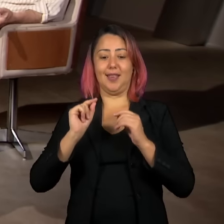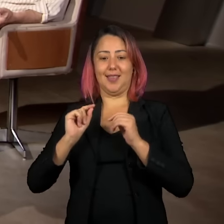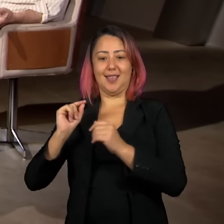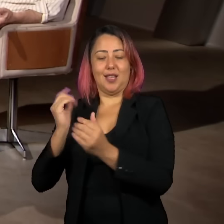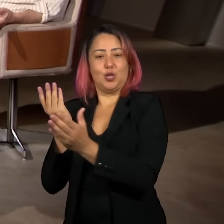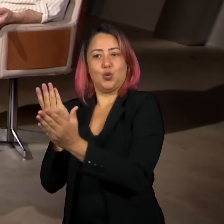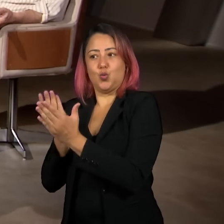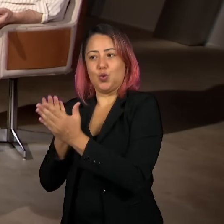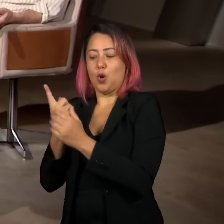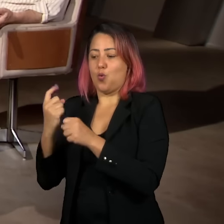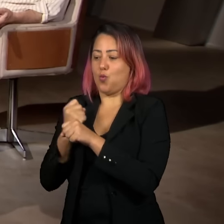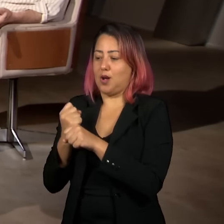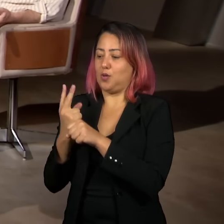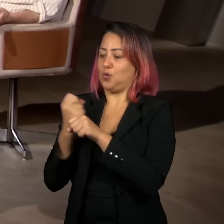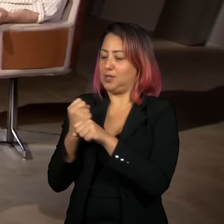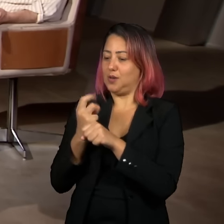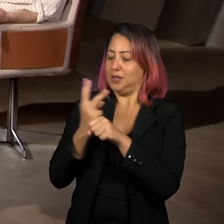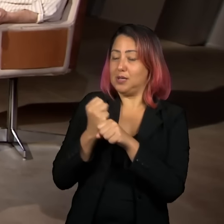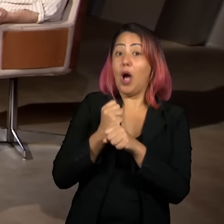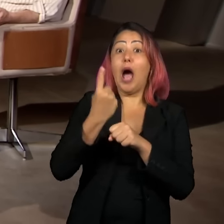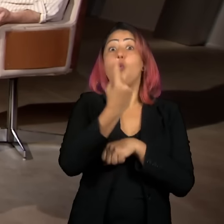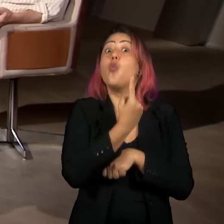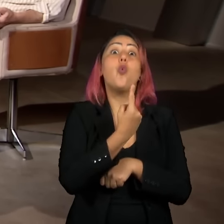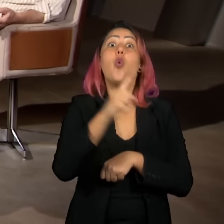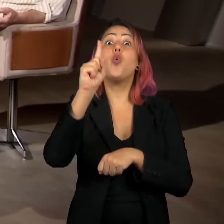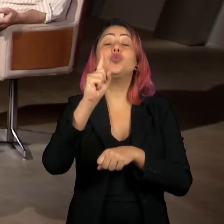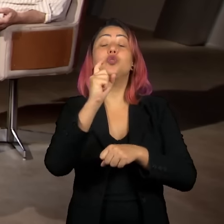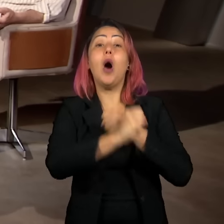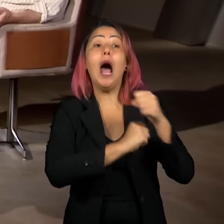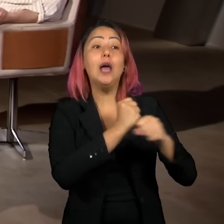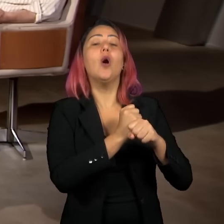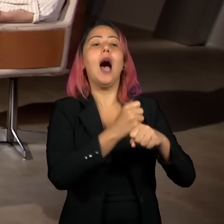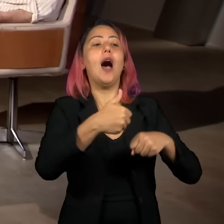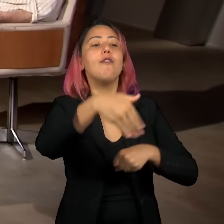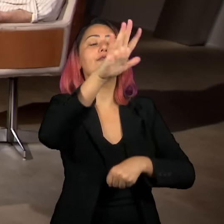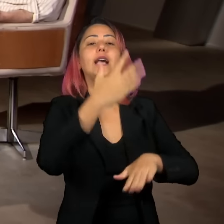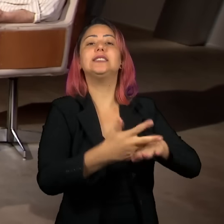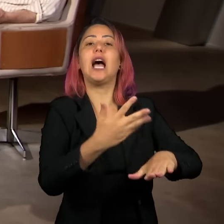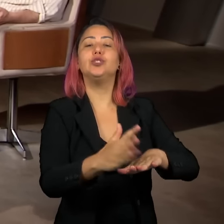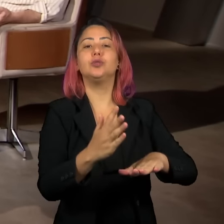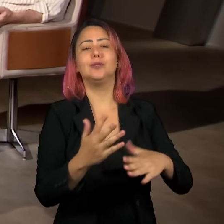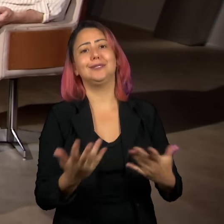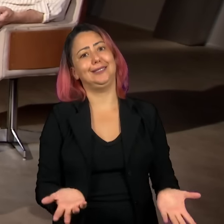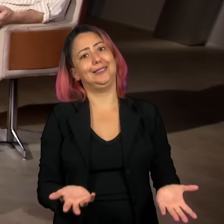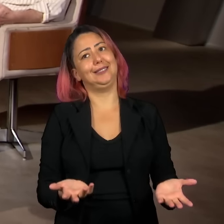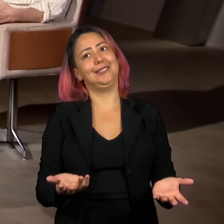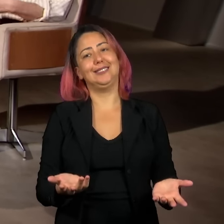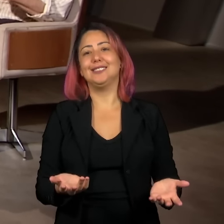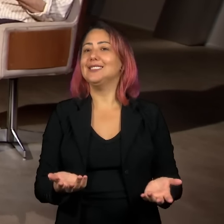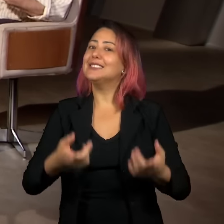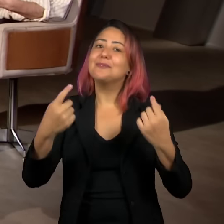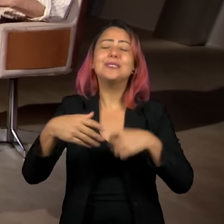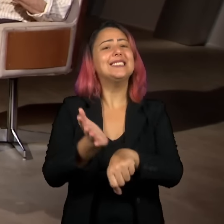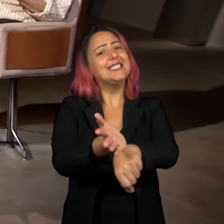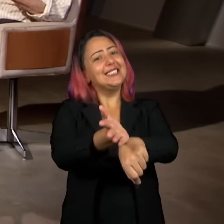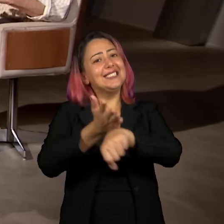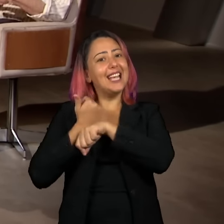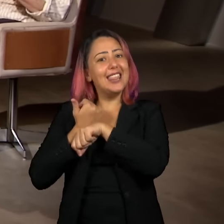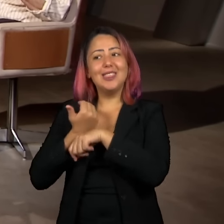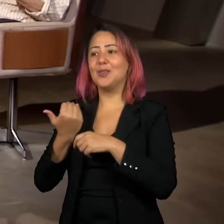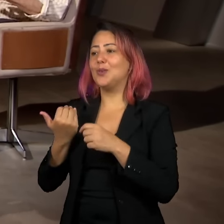estágio aí o cara vem com problema ah mal definido o cara não entendeu nada nós vamos ter que ajudar esse sujeito a